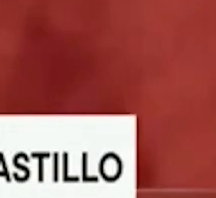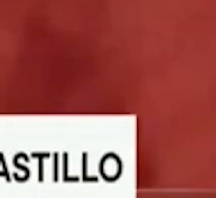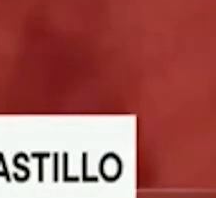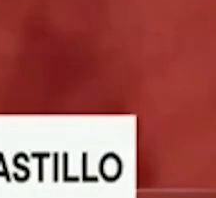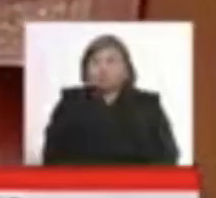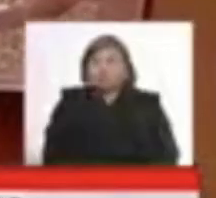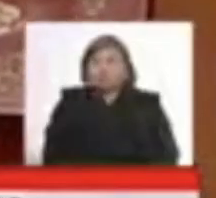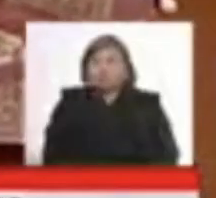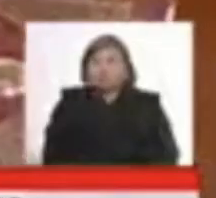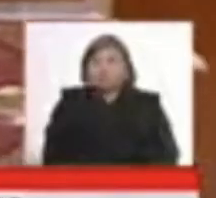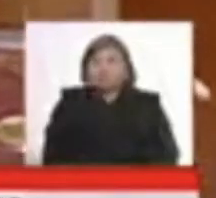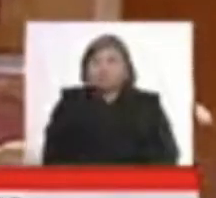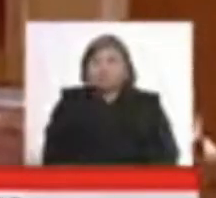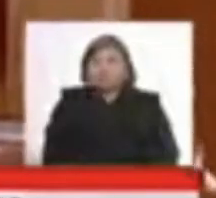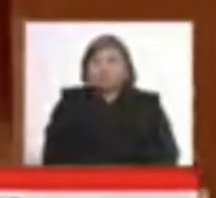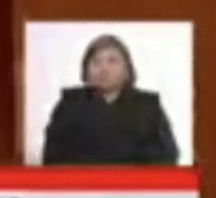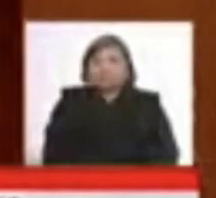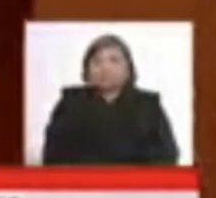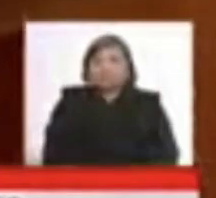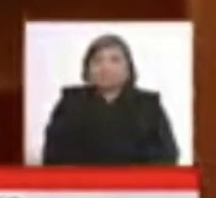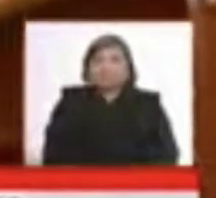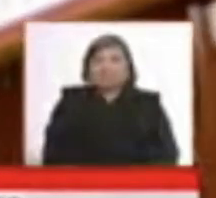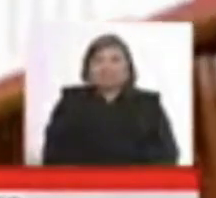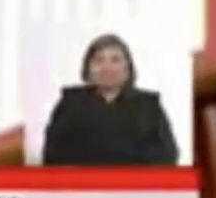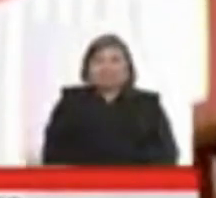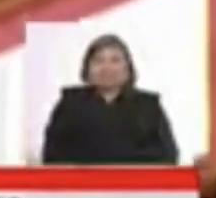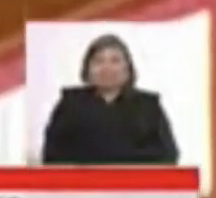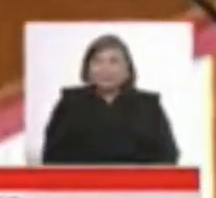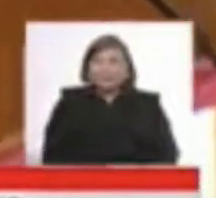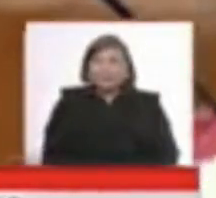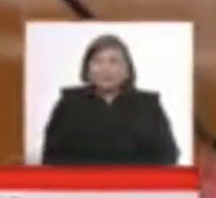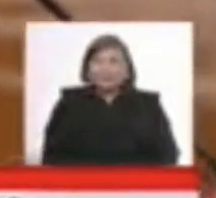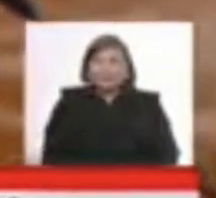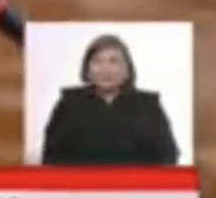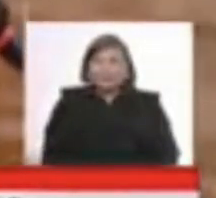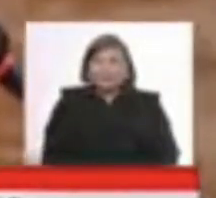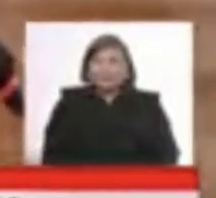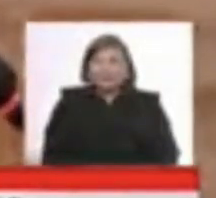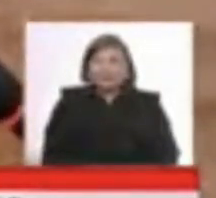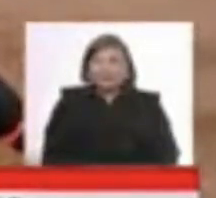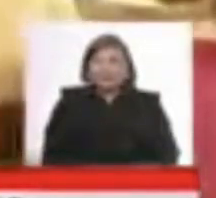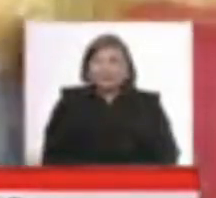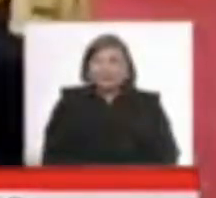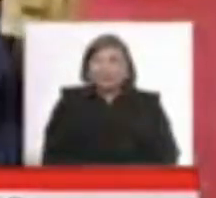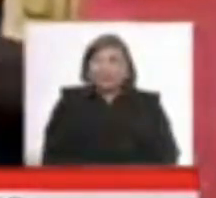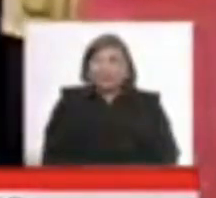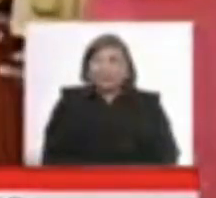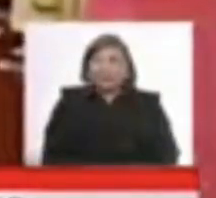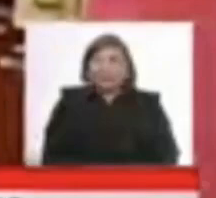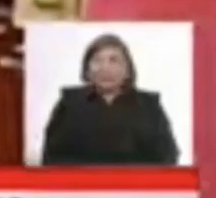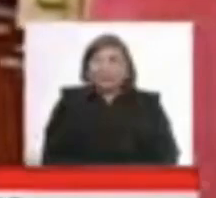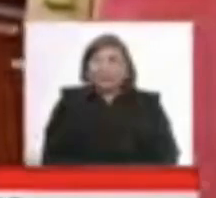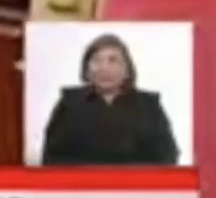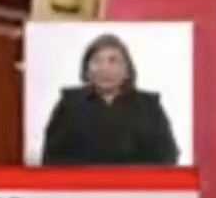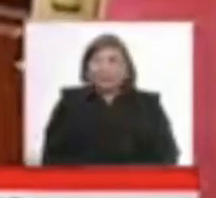golpe de estado bolo arte fez um juramento por Deus pela Pátria e pela constituição e disse que assume a presidência de acordo